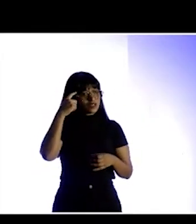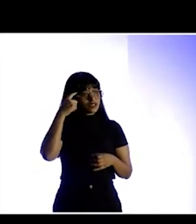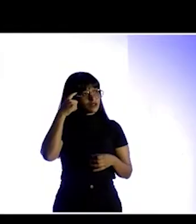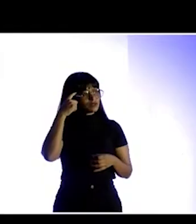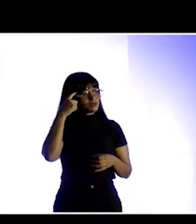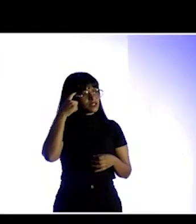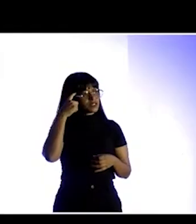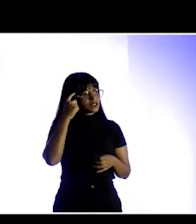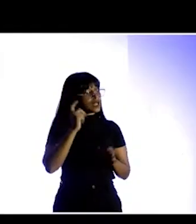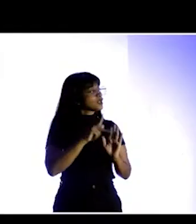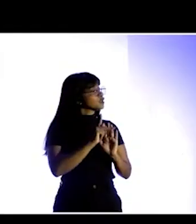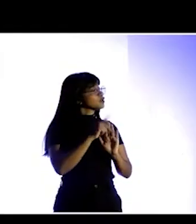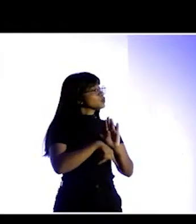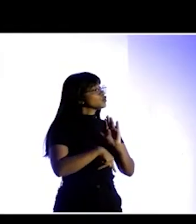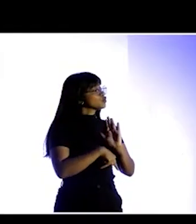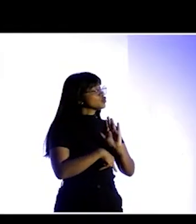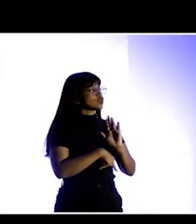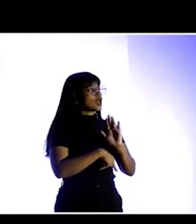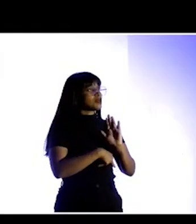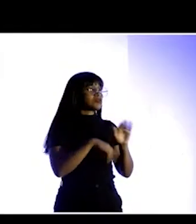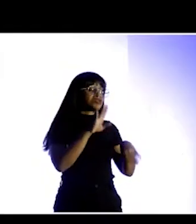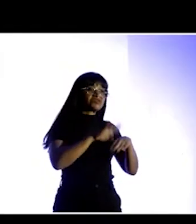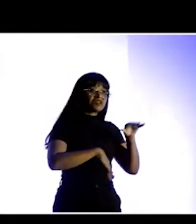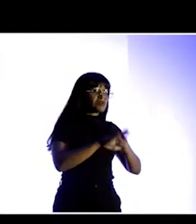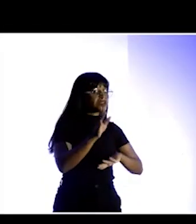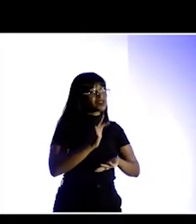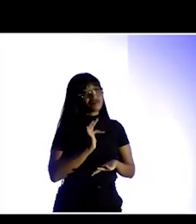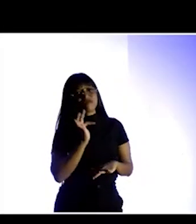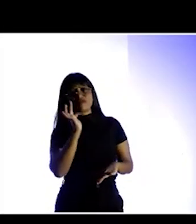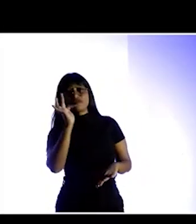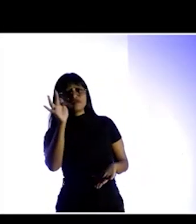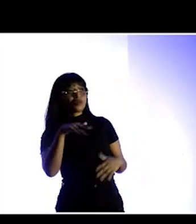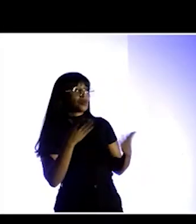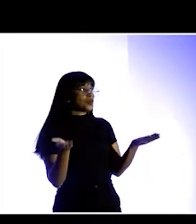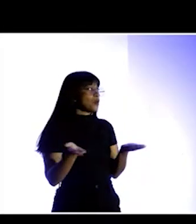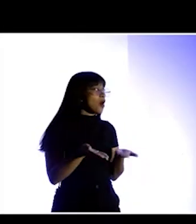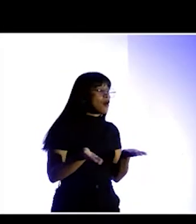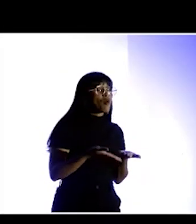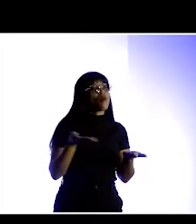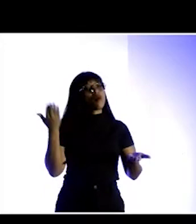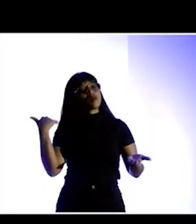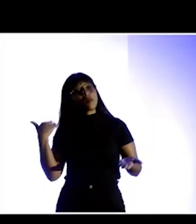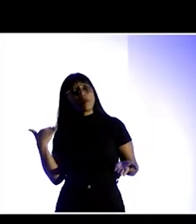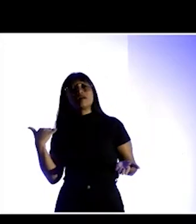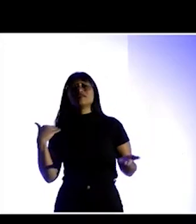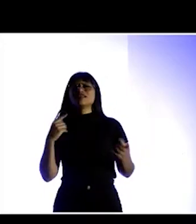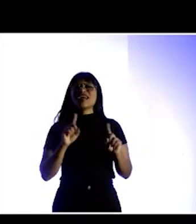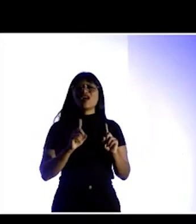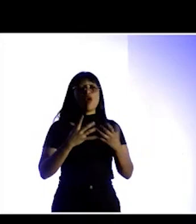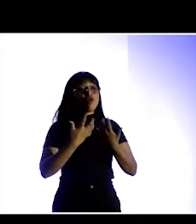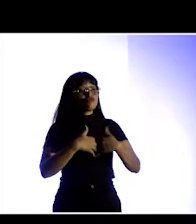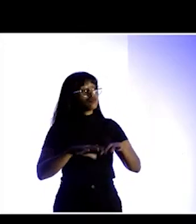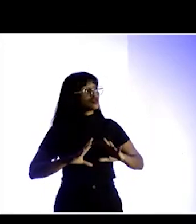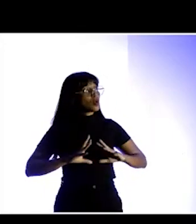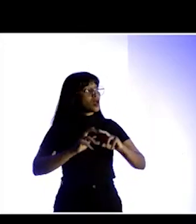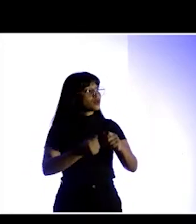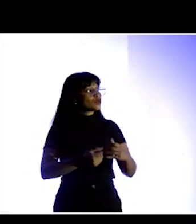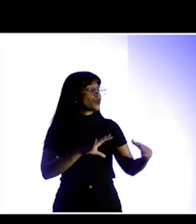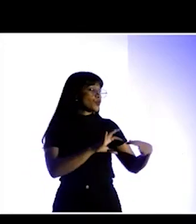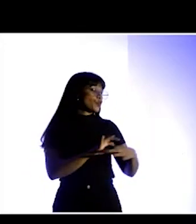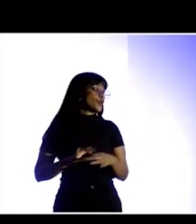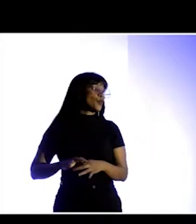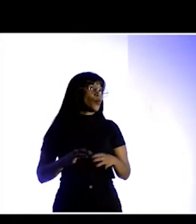trazem benefícios independentemente do cenário futuro. Essas devem ser priorizadas, que são aquelas medidas que a gente chama de baixo arrependimento. Por